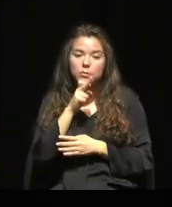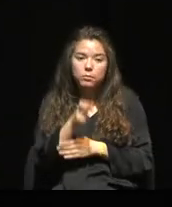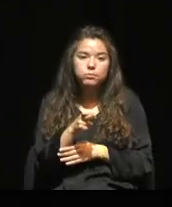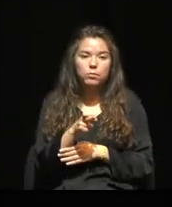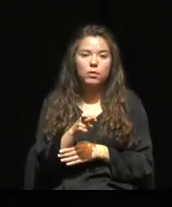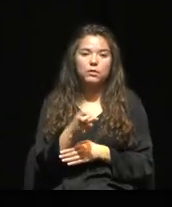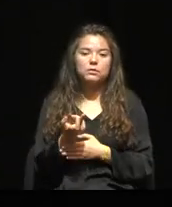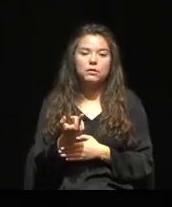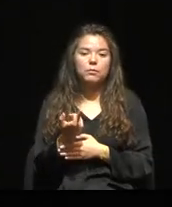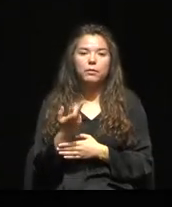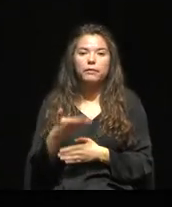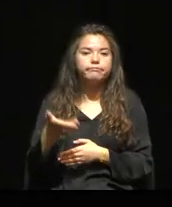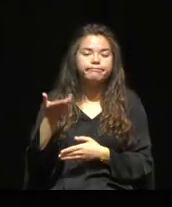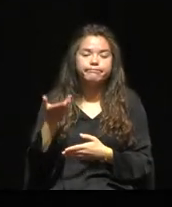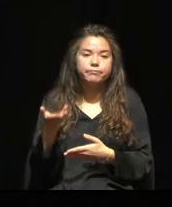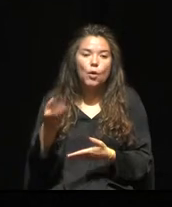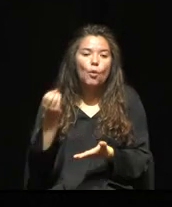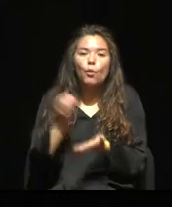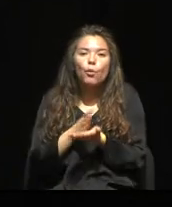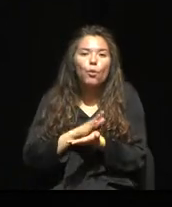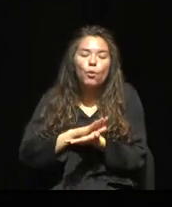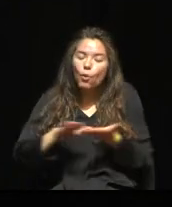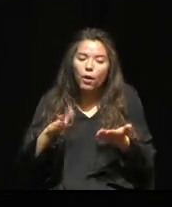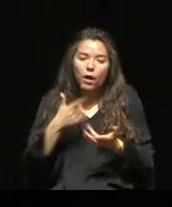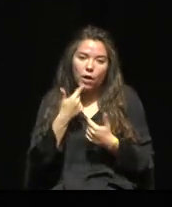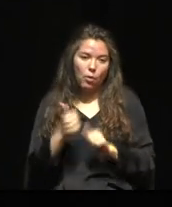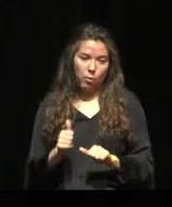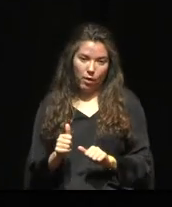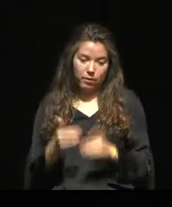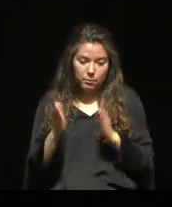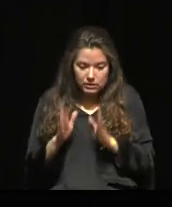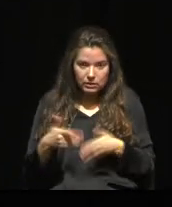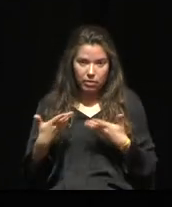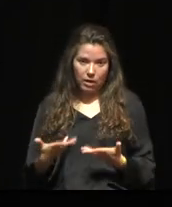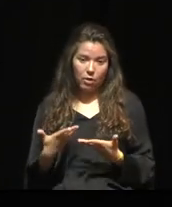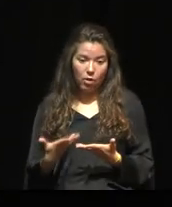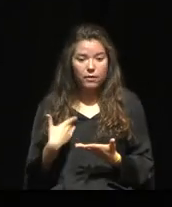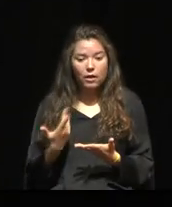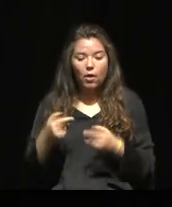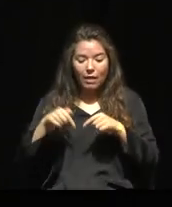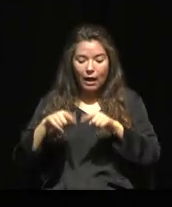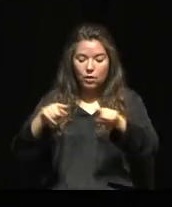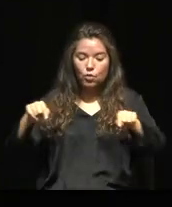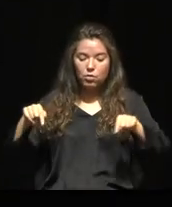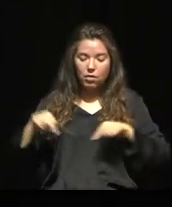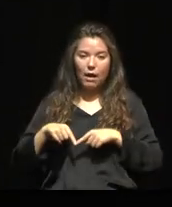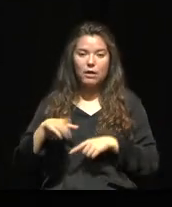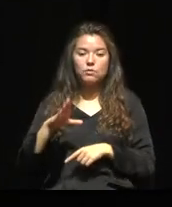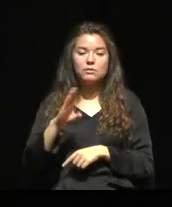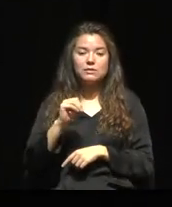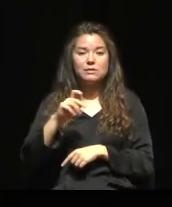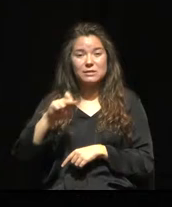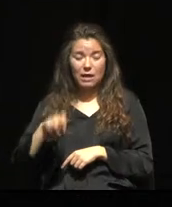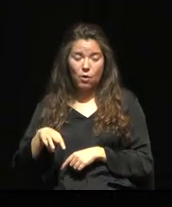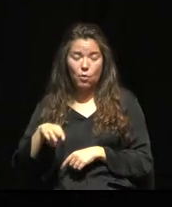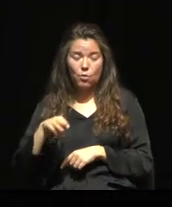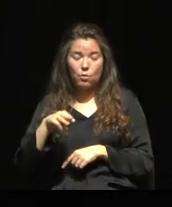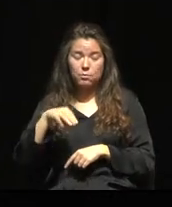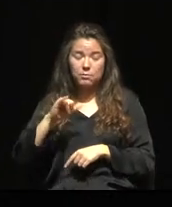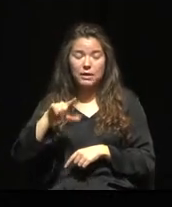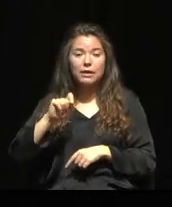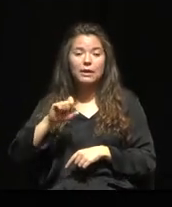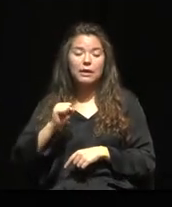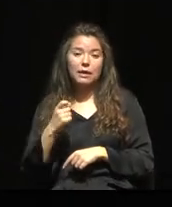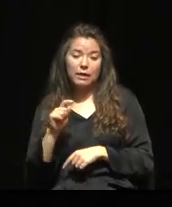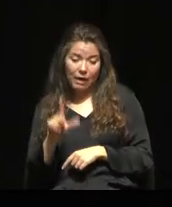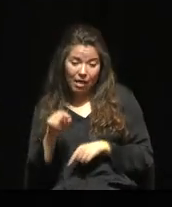para o dia de senão nunca à tarde não há respostas da cama para o que se passa no Largo de São Miguel no beco da cardosa no local